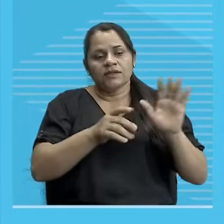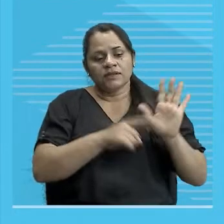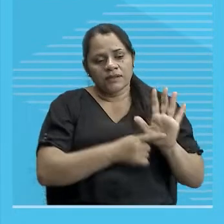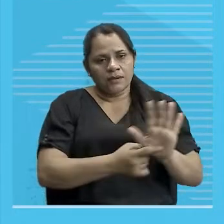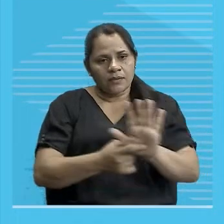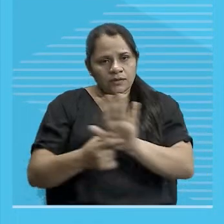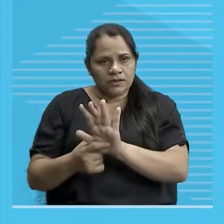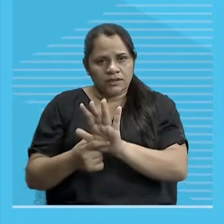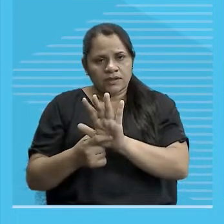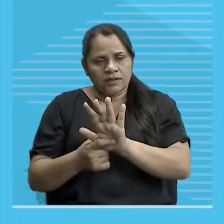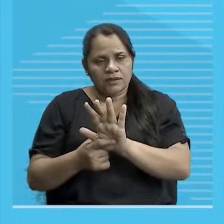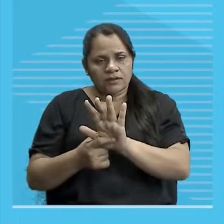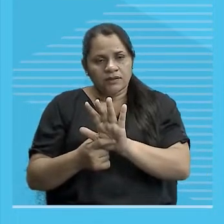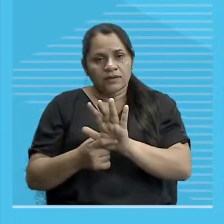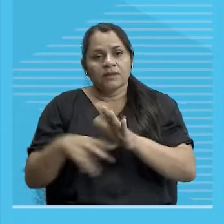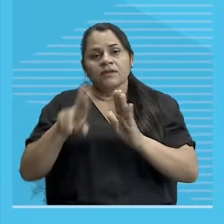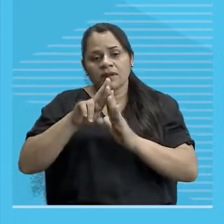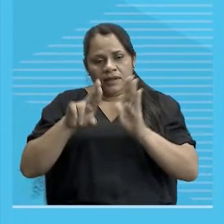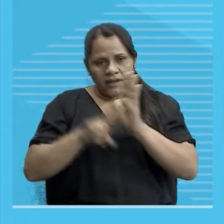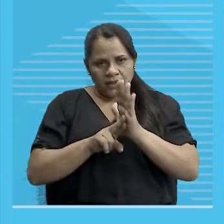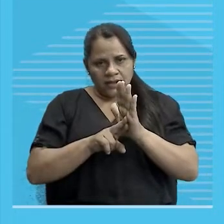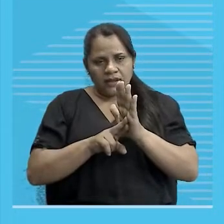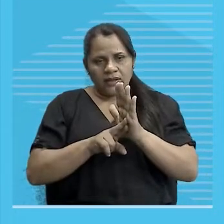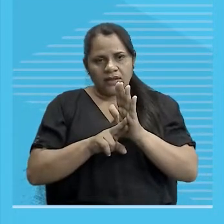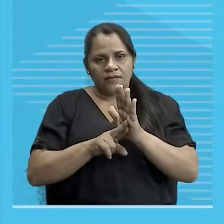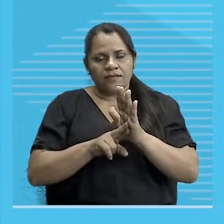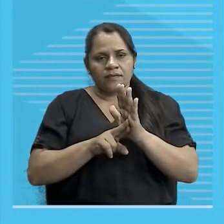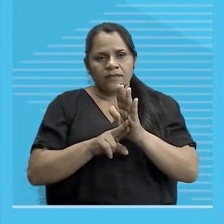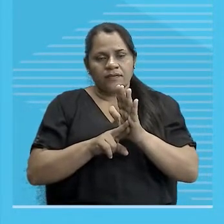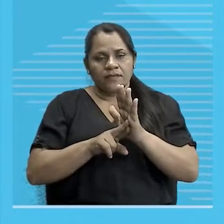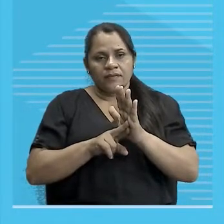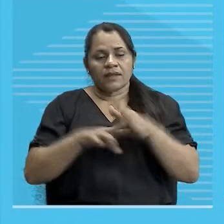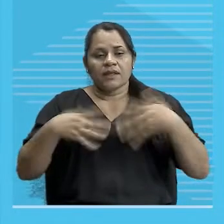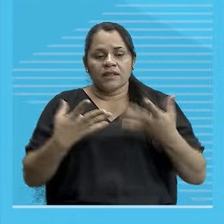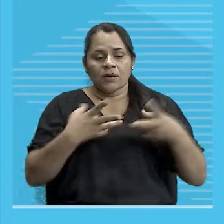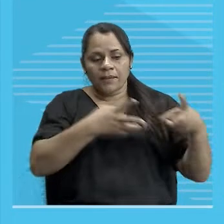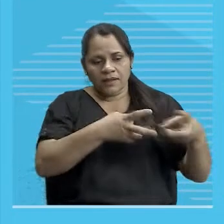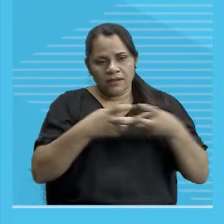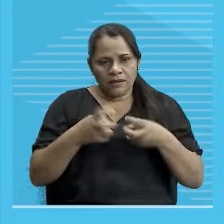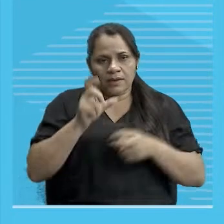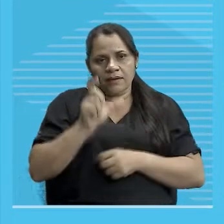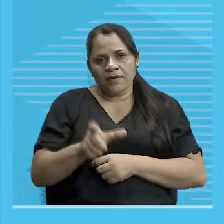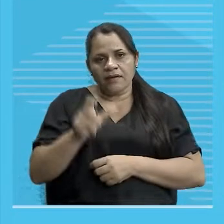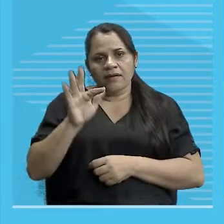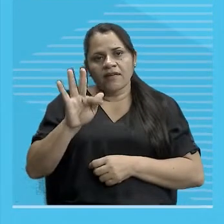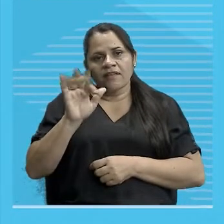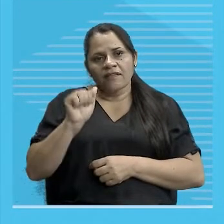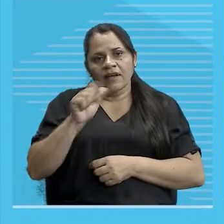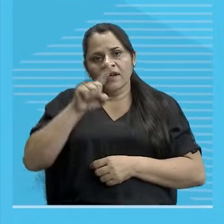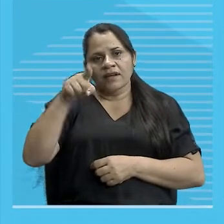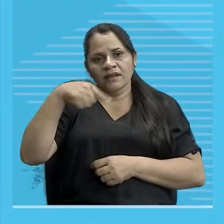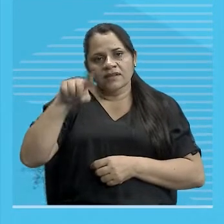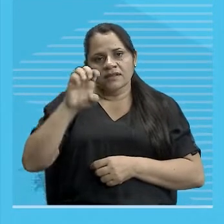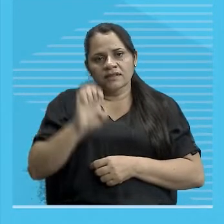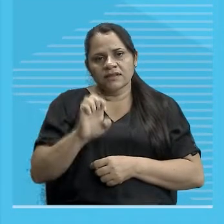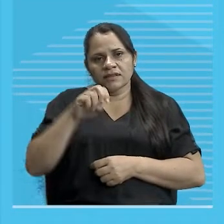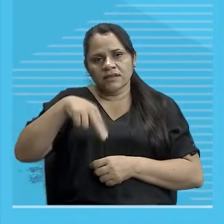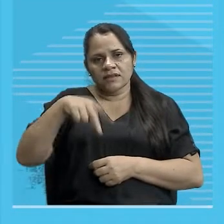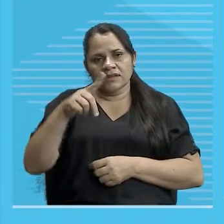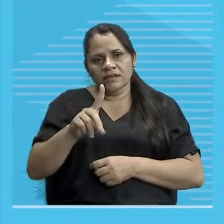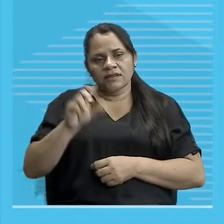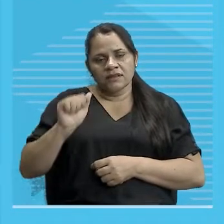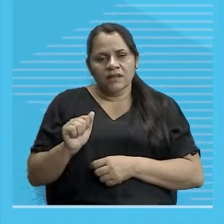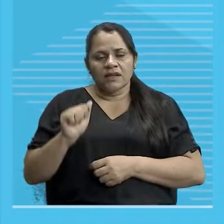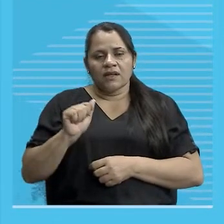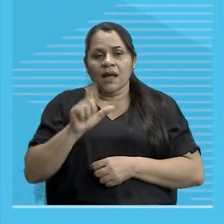Tá? Então, a regrinha prática é essa. Você percebe que fazenda aqui pelo visto, é uma fazenda conhecida,